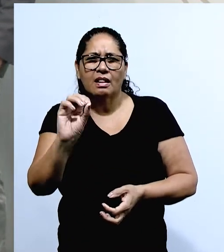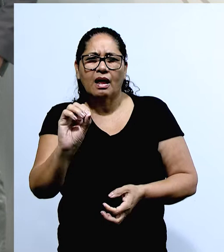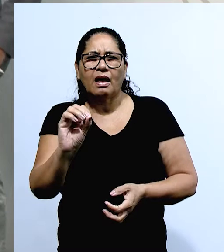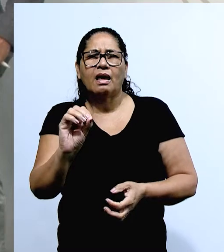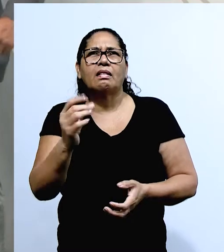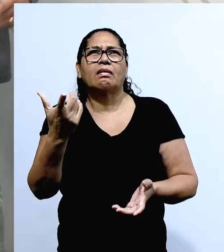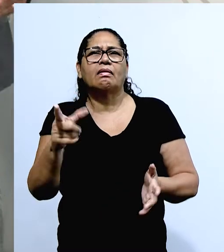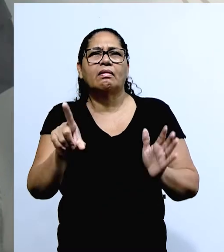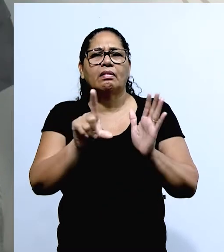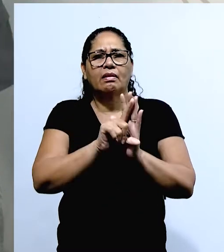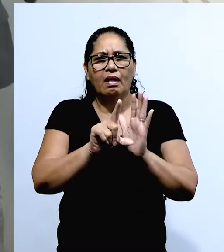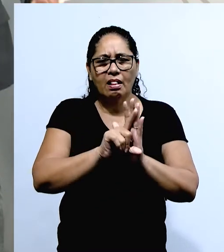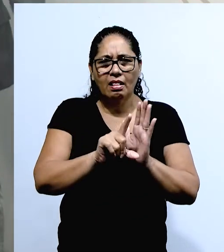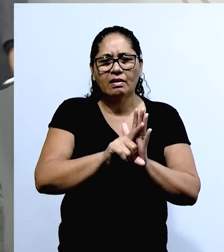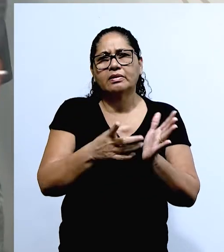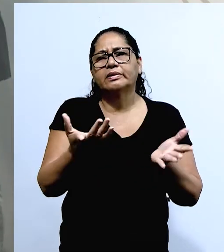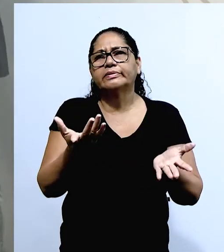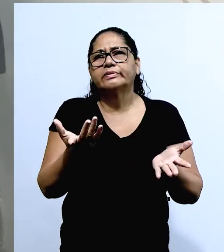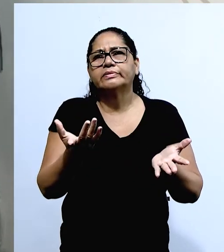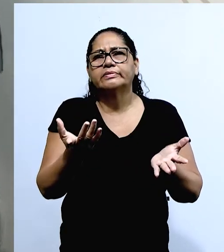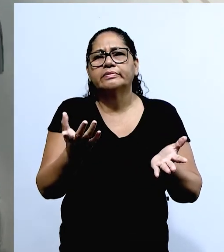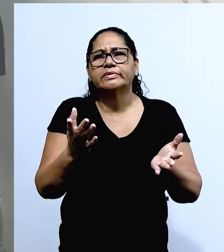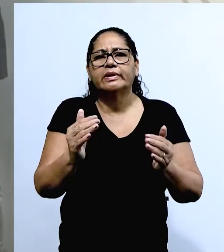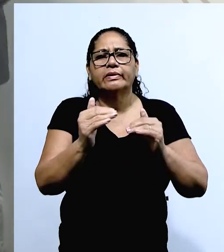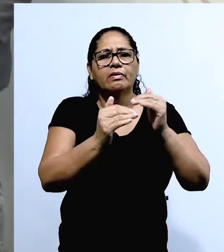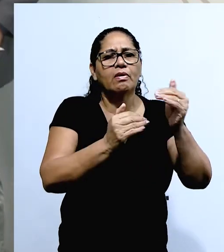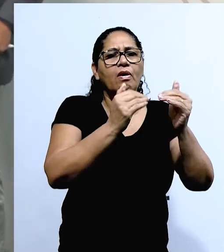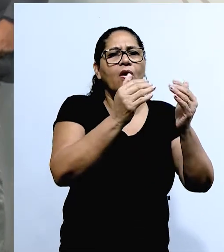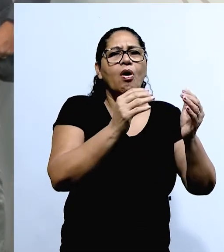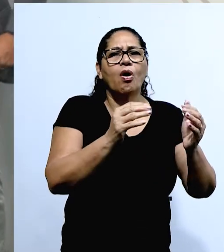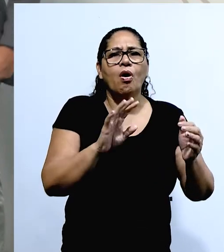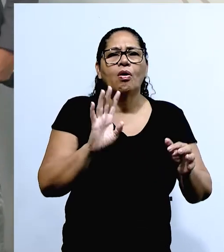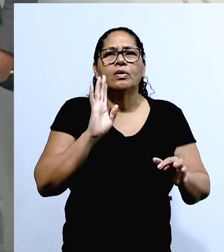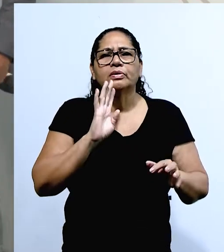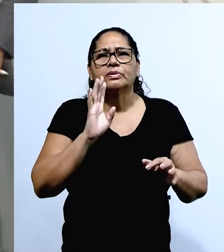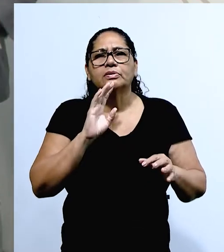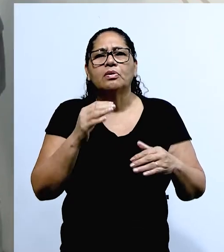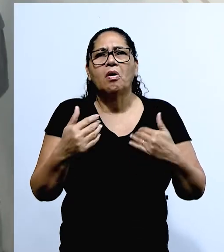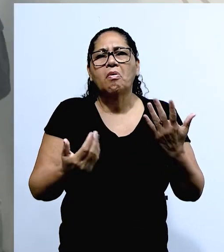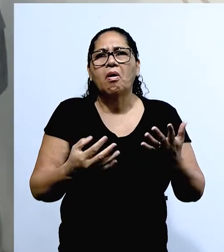da Constituição, mas enfim, está na Constituição a própria atribuição legal do